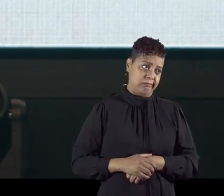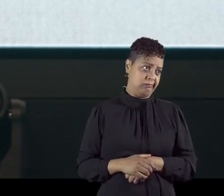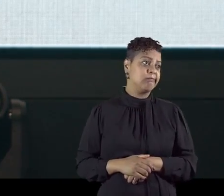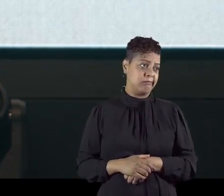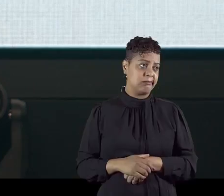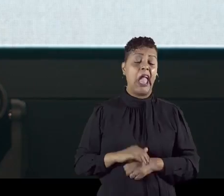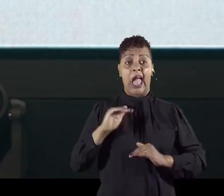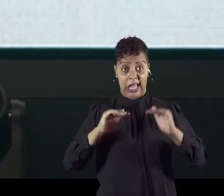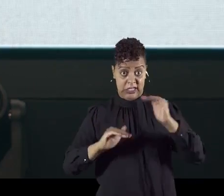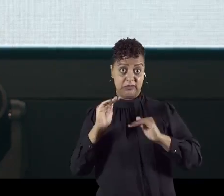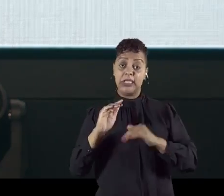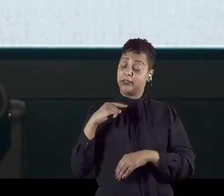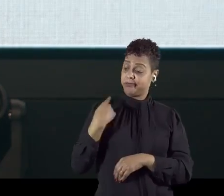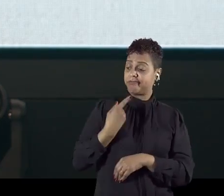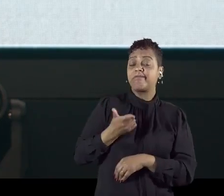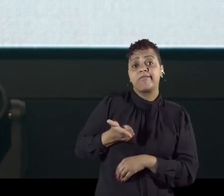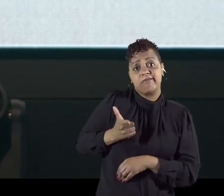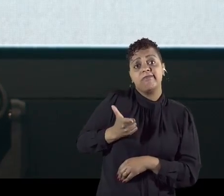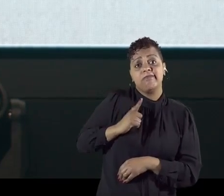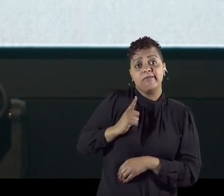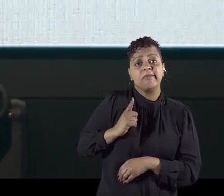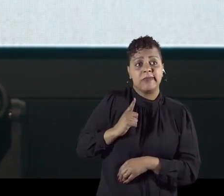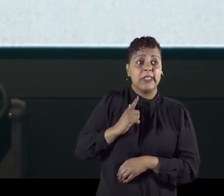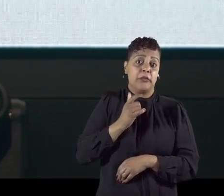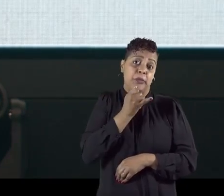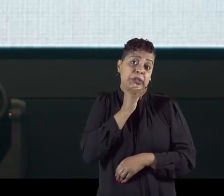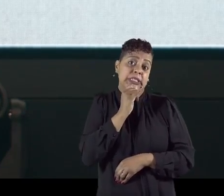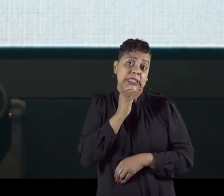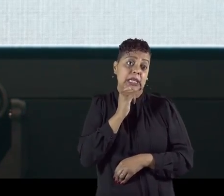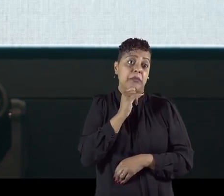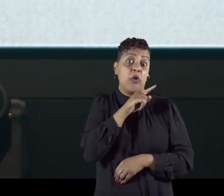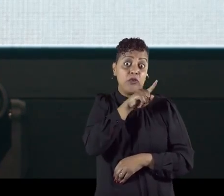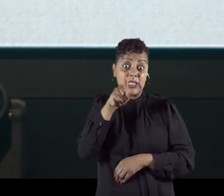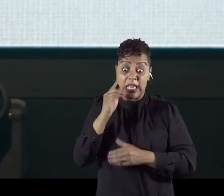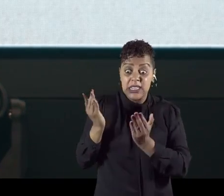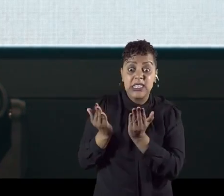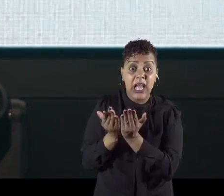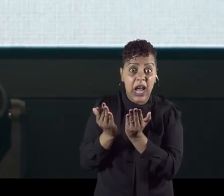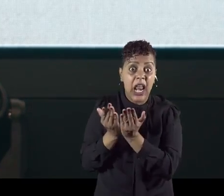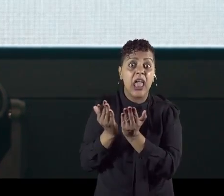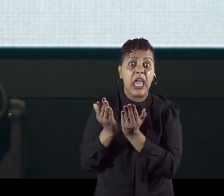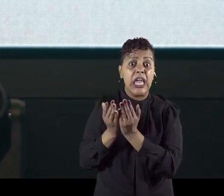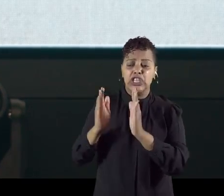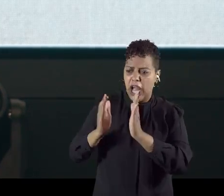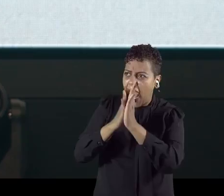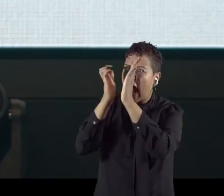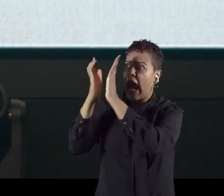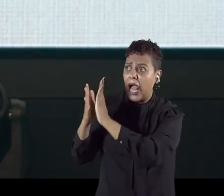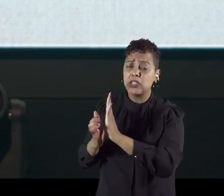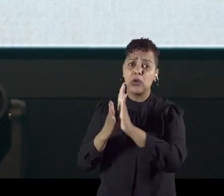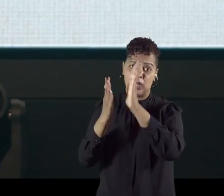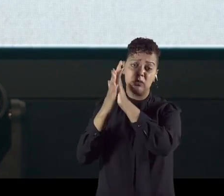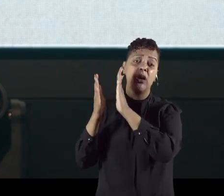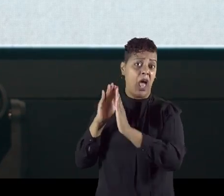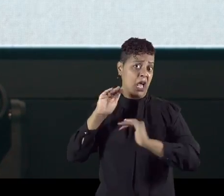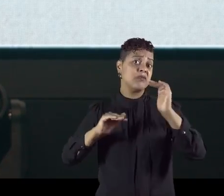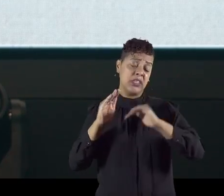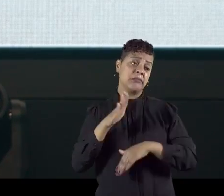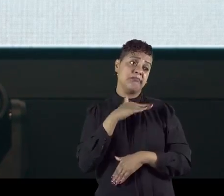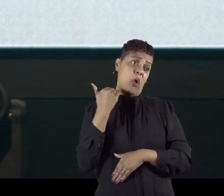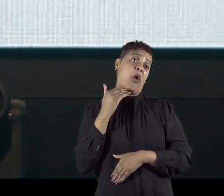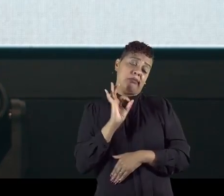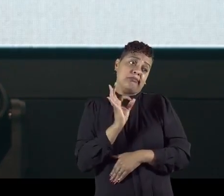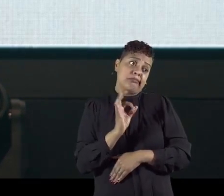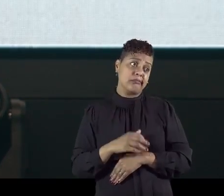permite muitas vezes que servidores de Cristo Adoradores de Cristo sejam mortos